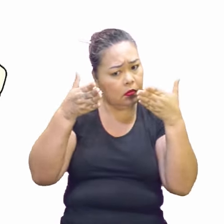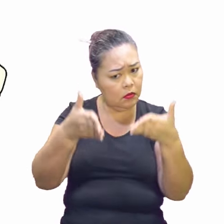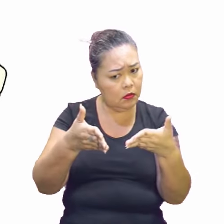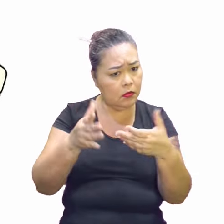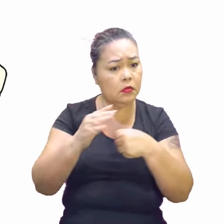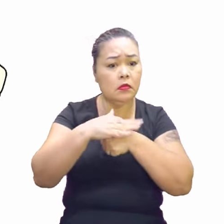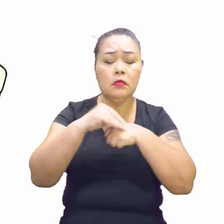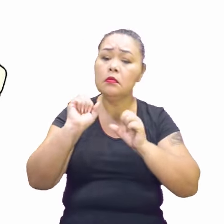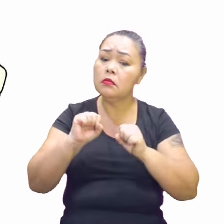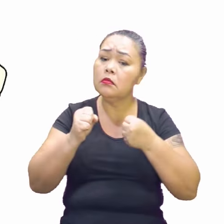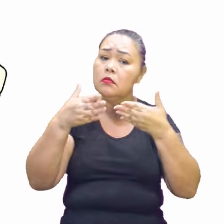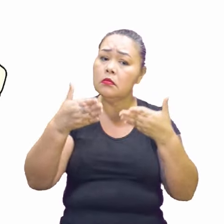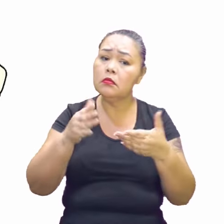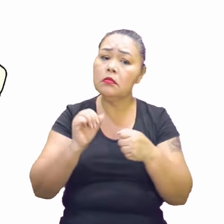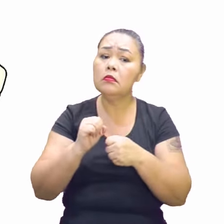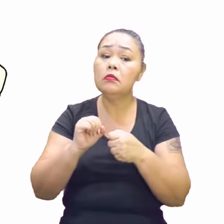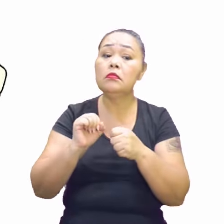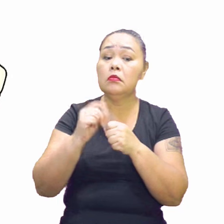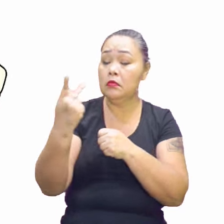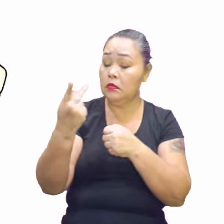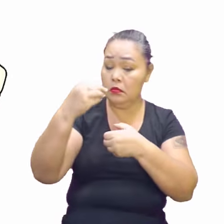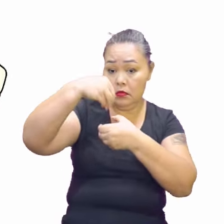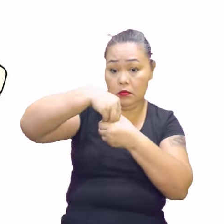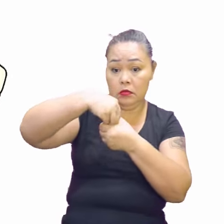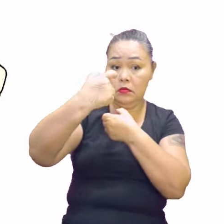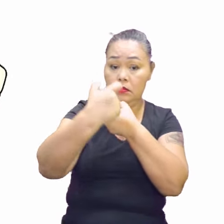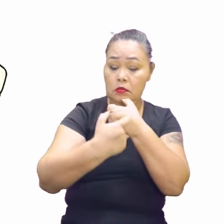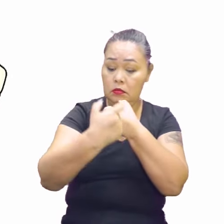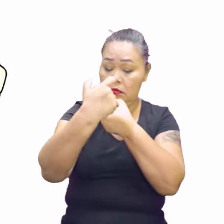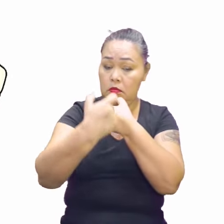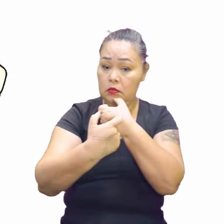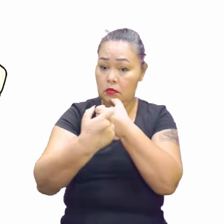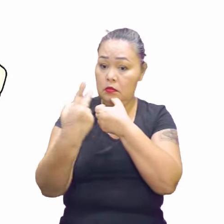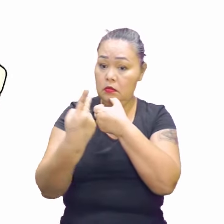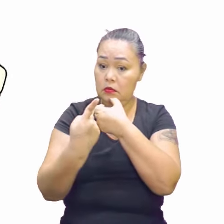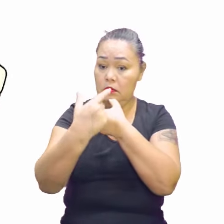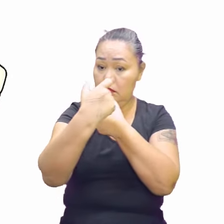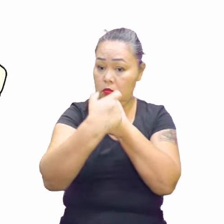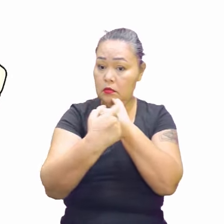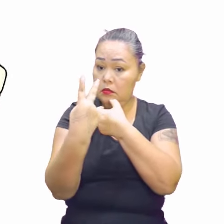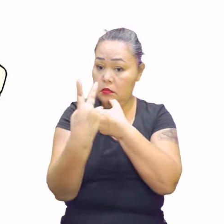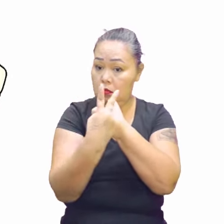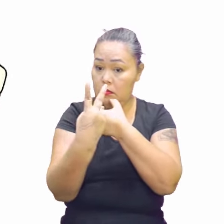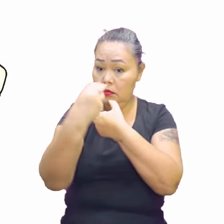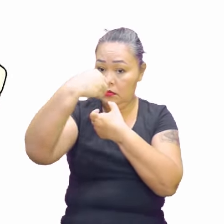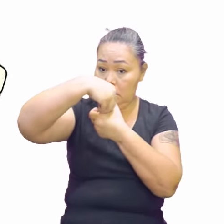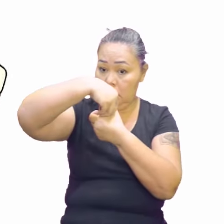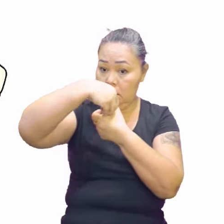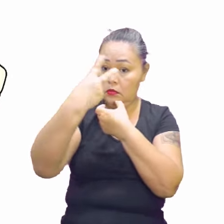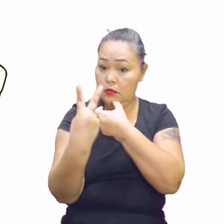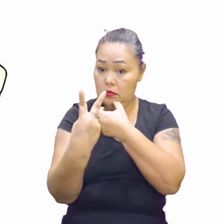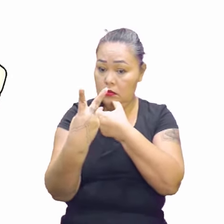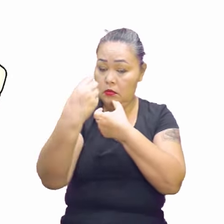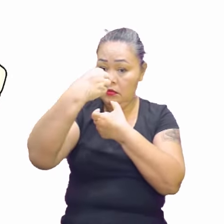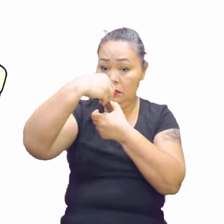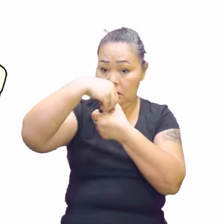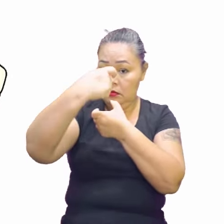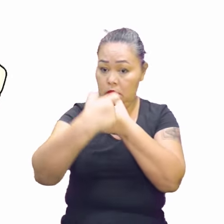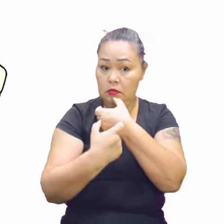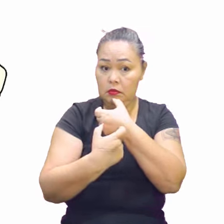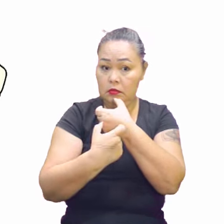Ó, carinho e dedicação são núcleos, né, do sujeito Composto, colocando aqui para vocês, tá